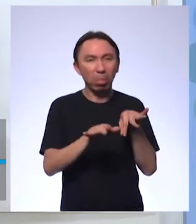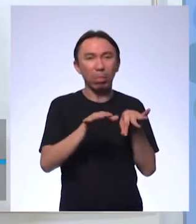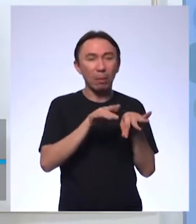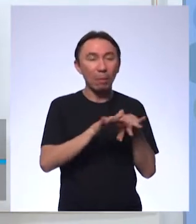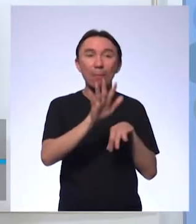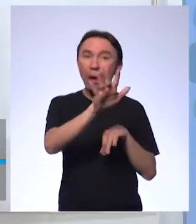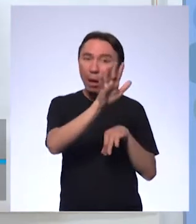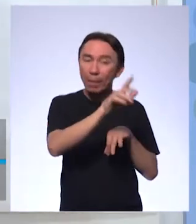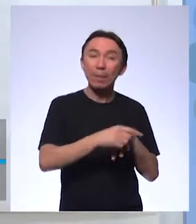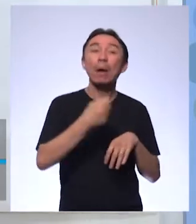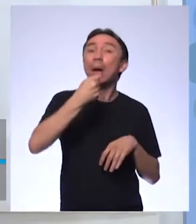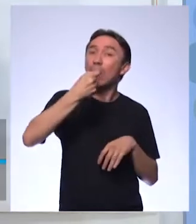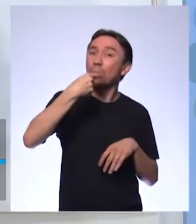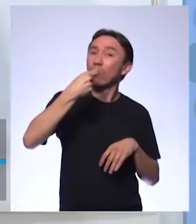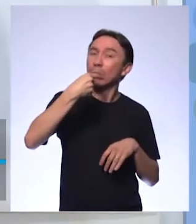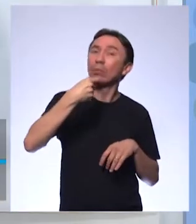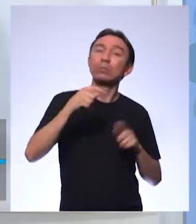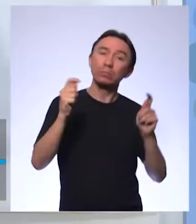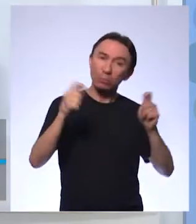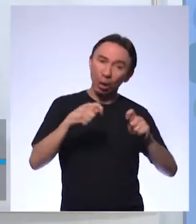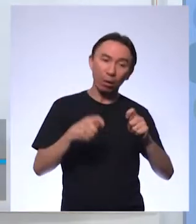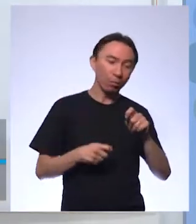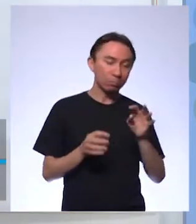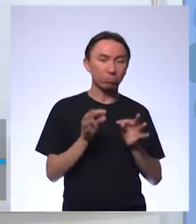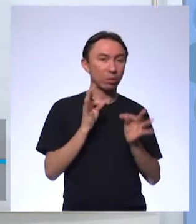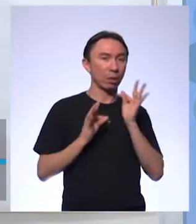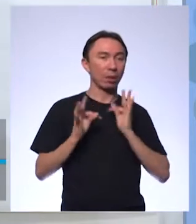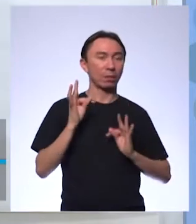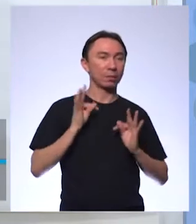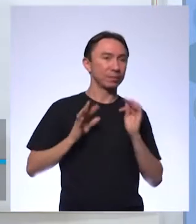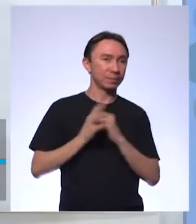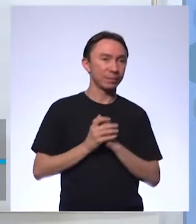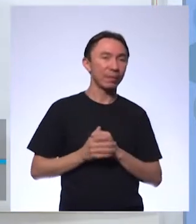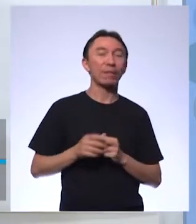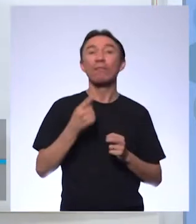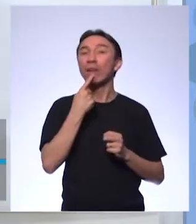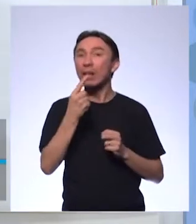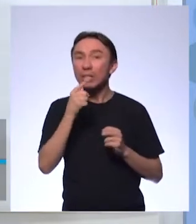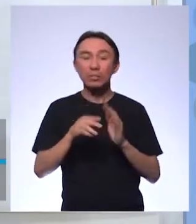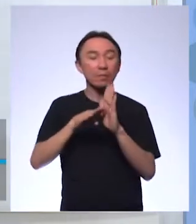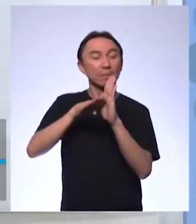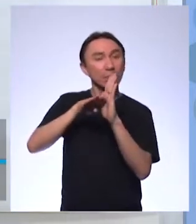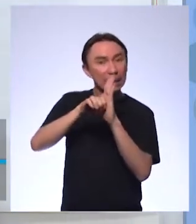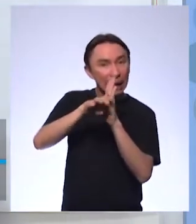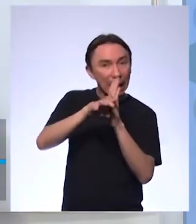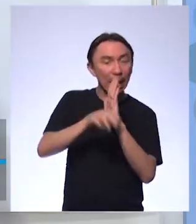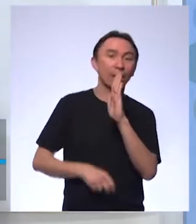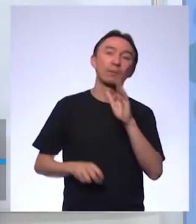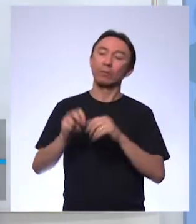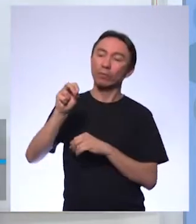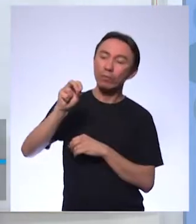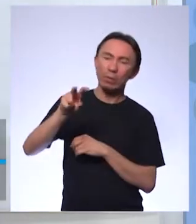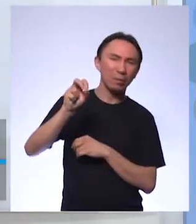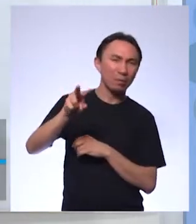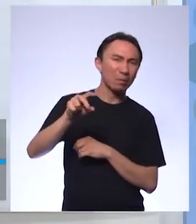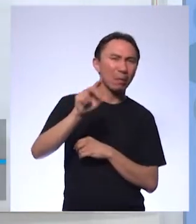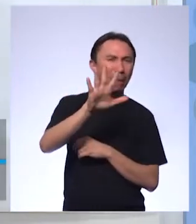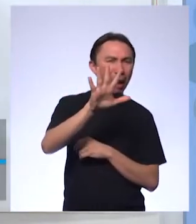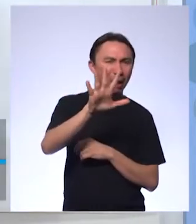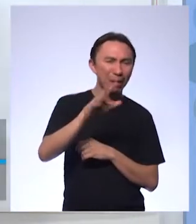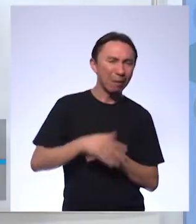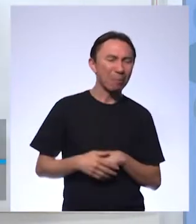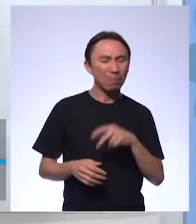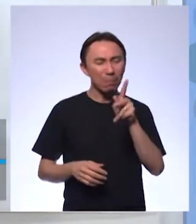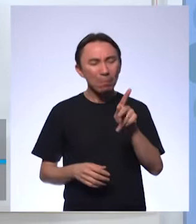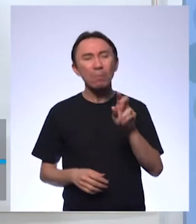Tá bom? Bom, mas eu falei de vírus, falei de bactéria, só não falei de protozoário, né? Mas eu quero saber